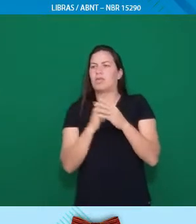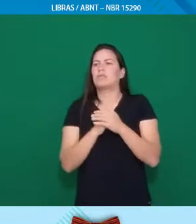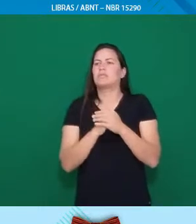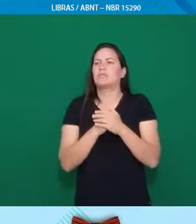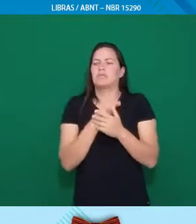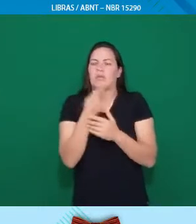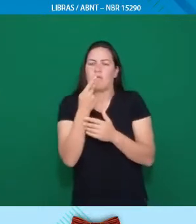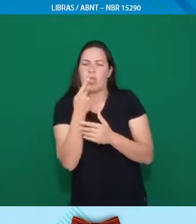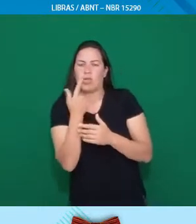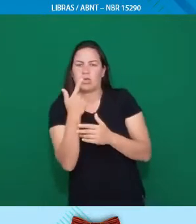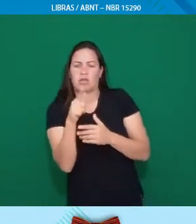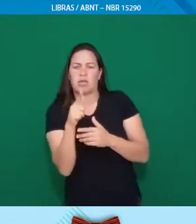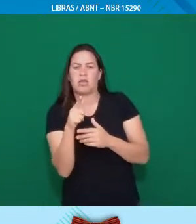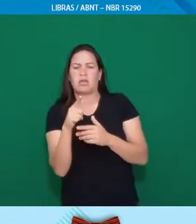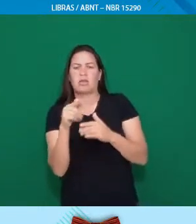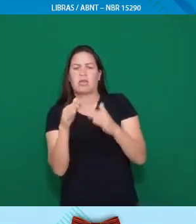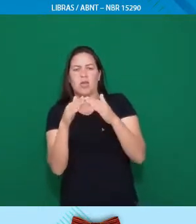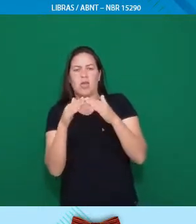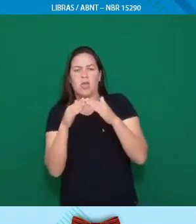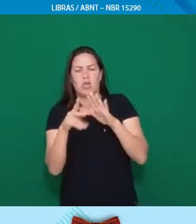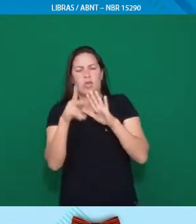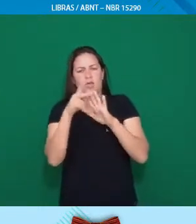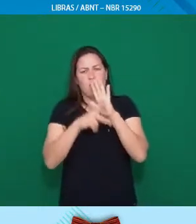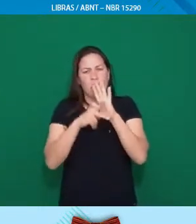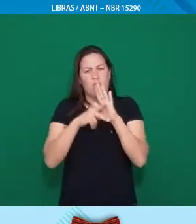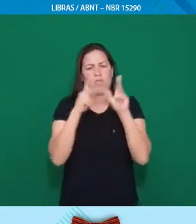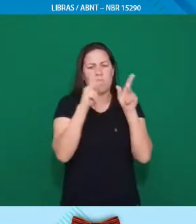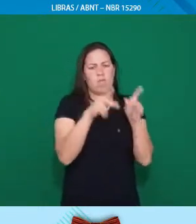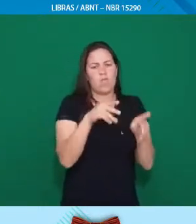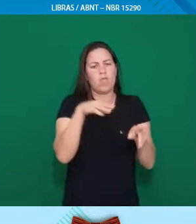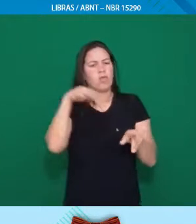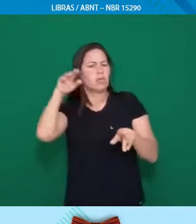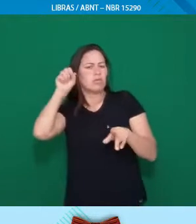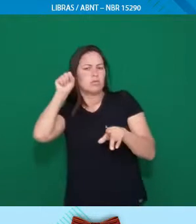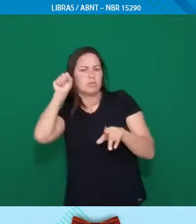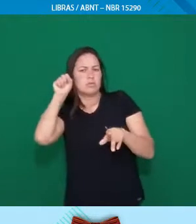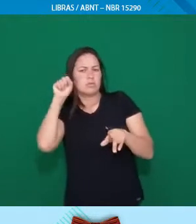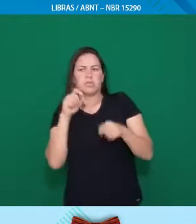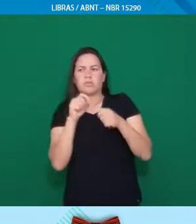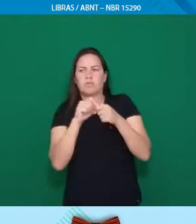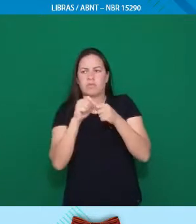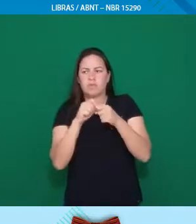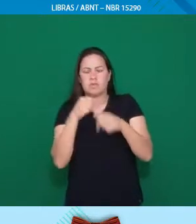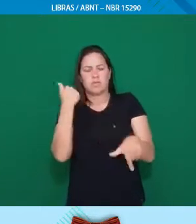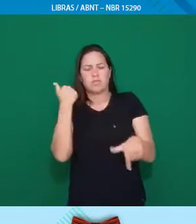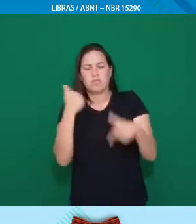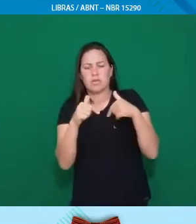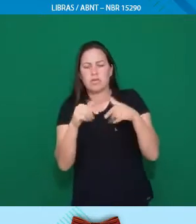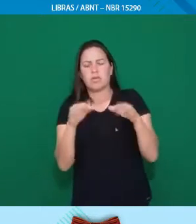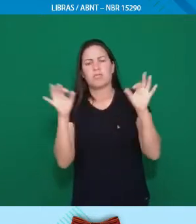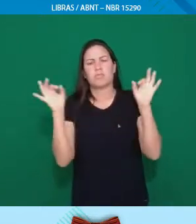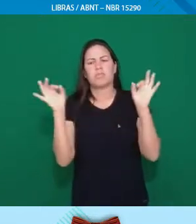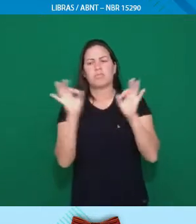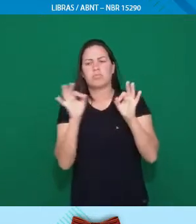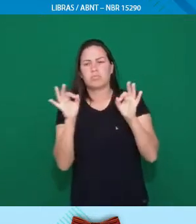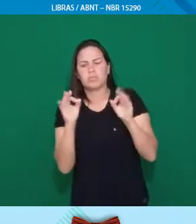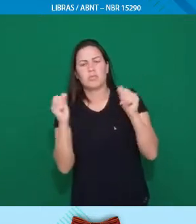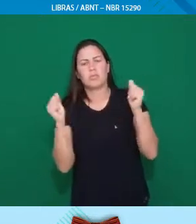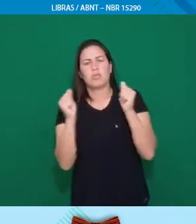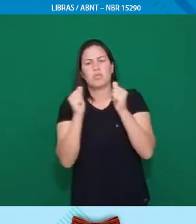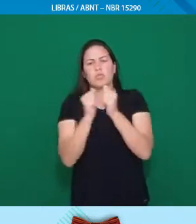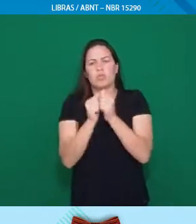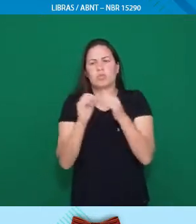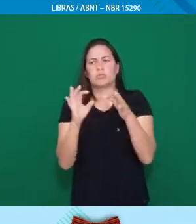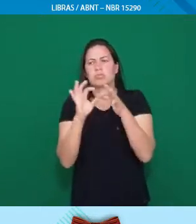e eu dizia para ele que aqui Anselmo nós falamos que o povo gosta de ouvir e fazemos trabalhando uma forma